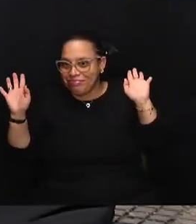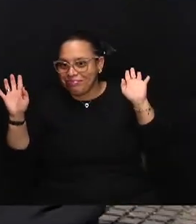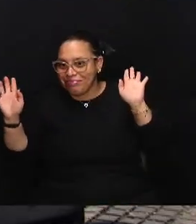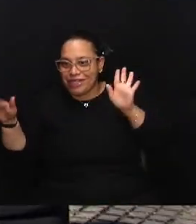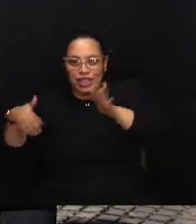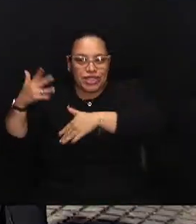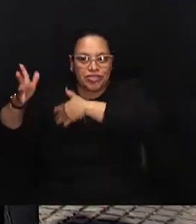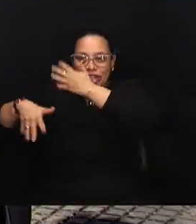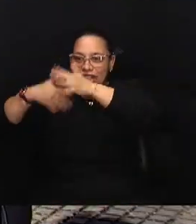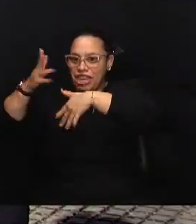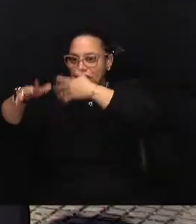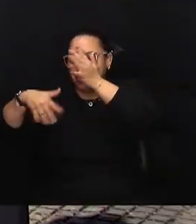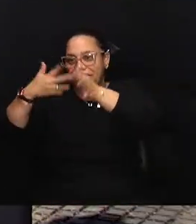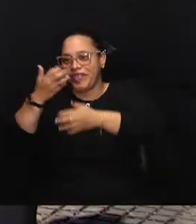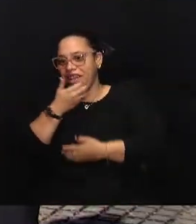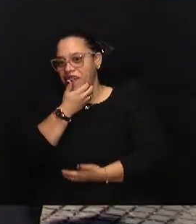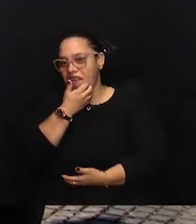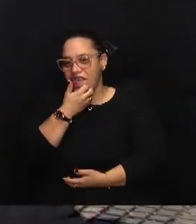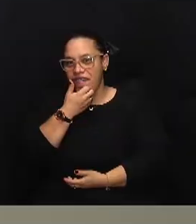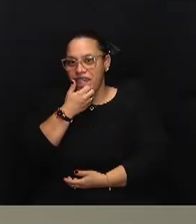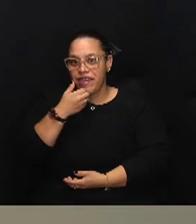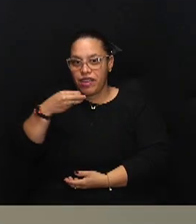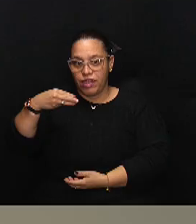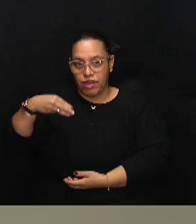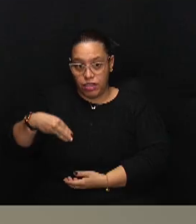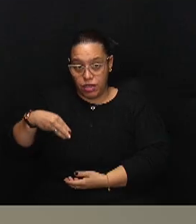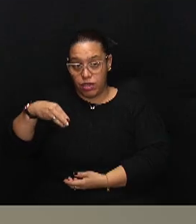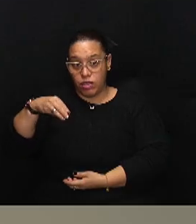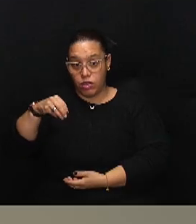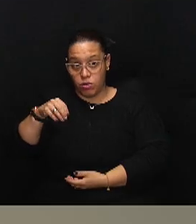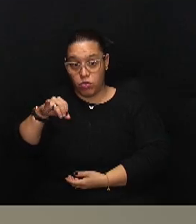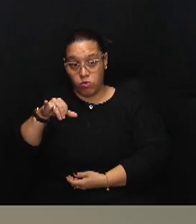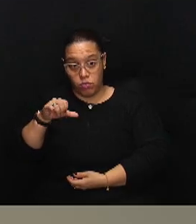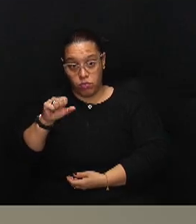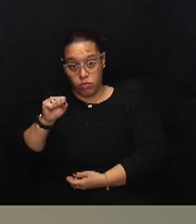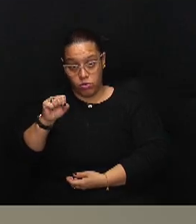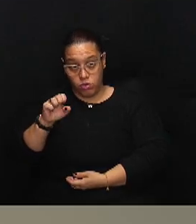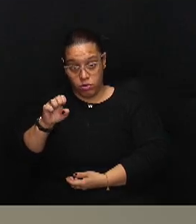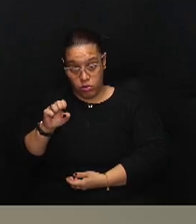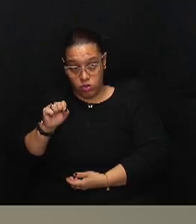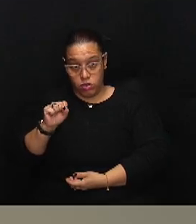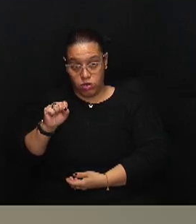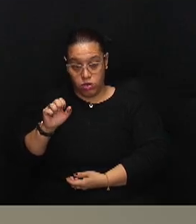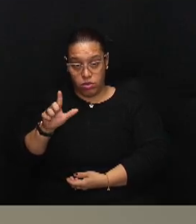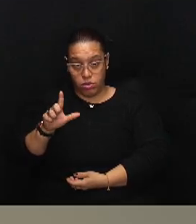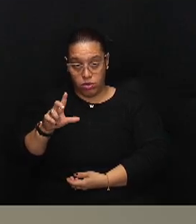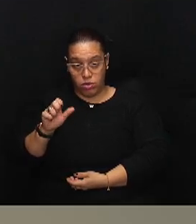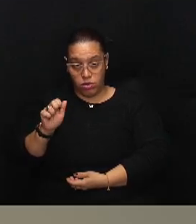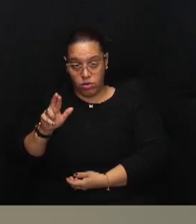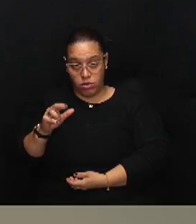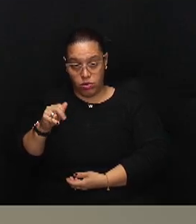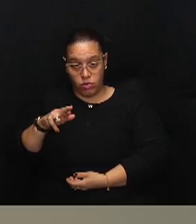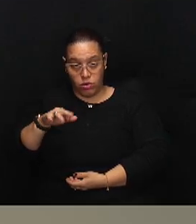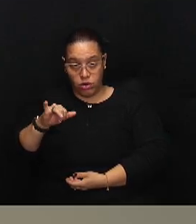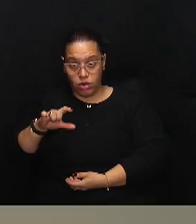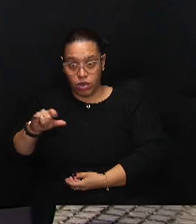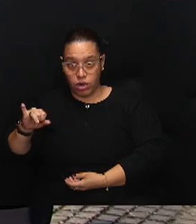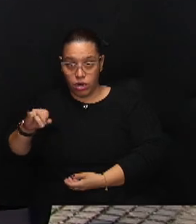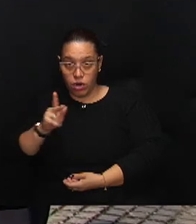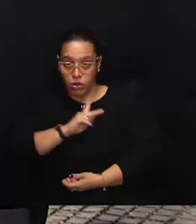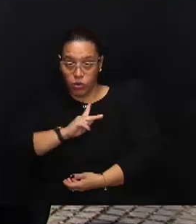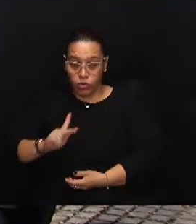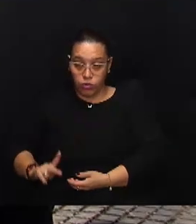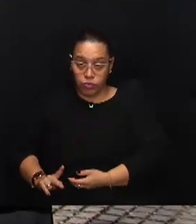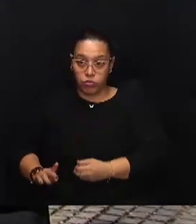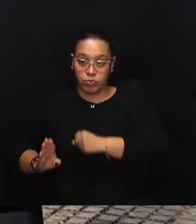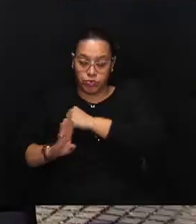embora. Dá pra gente falar do Moisés Lucarelli, que está sepultado aqui, que é o idealizador do campo da Ponte Preta, que batiza o